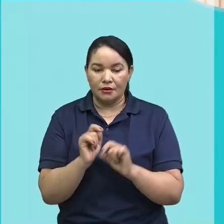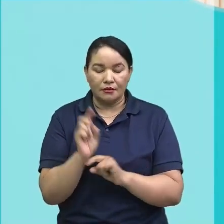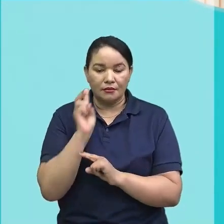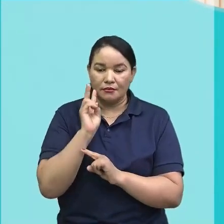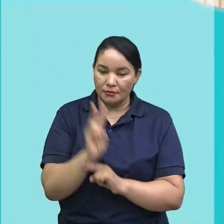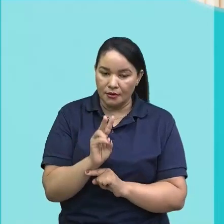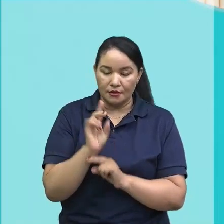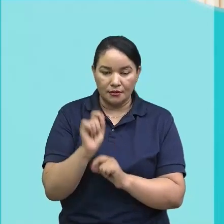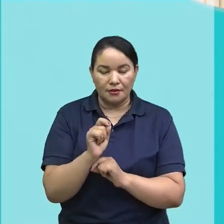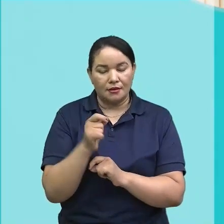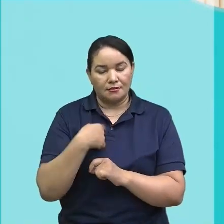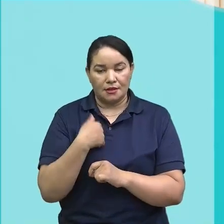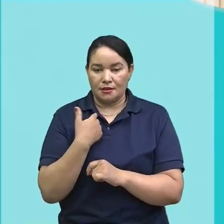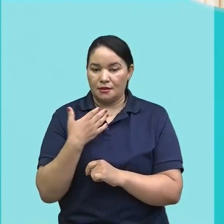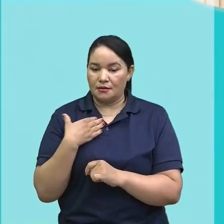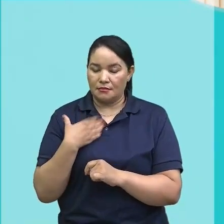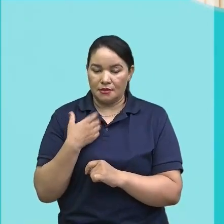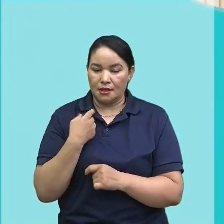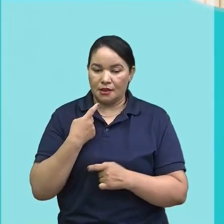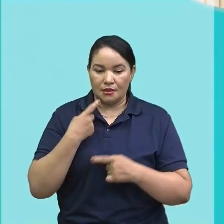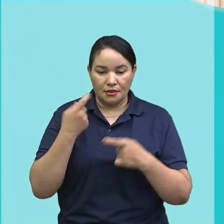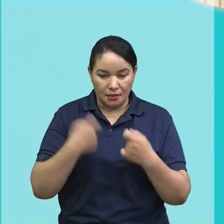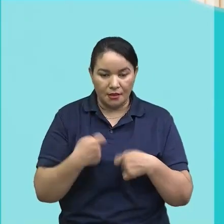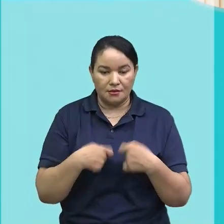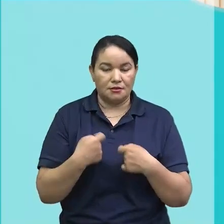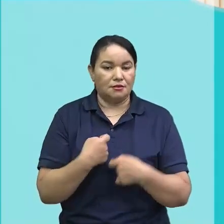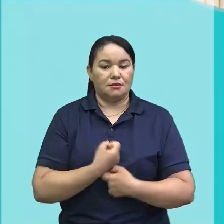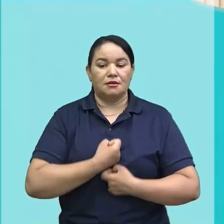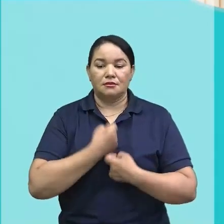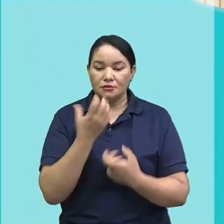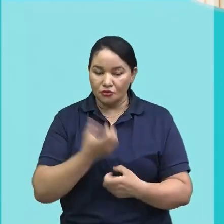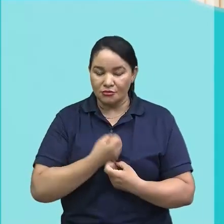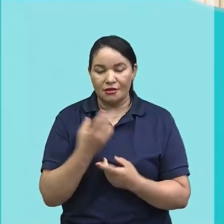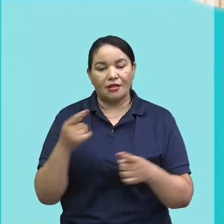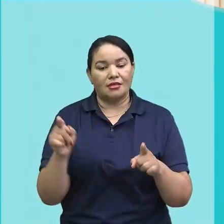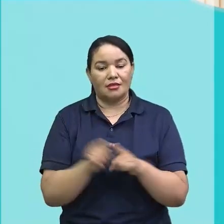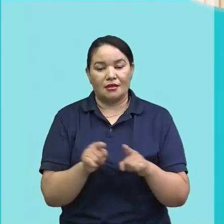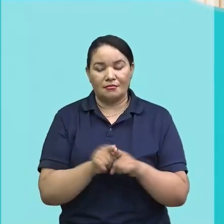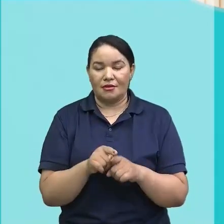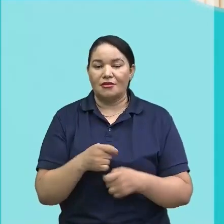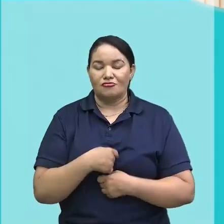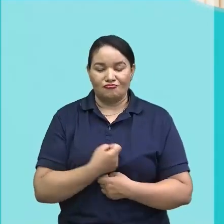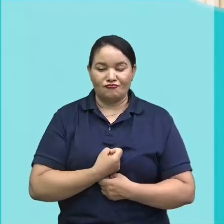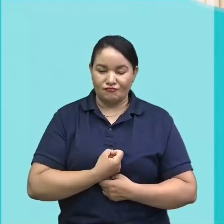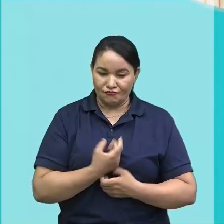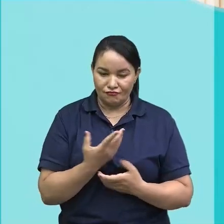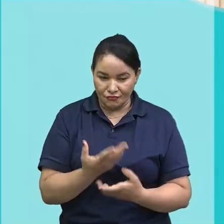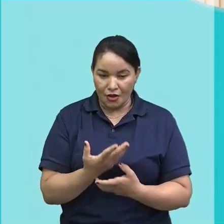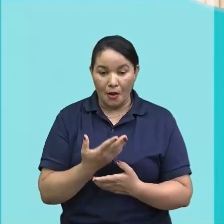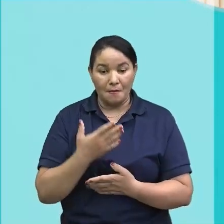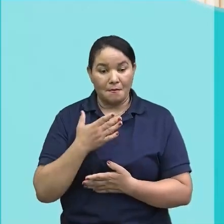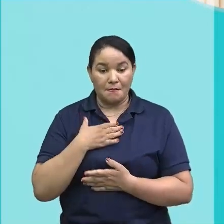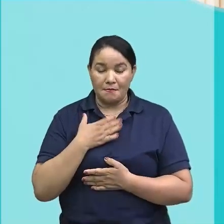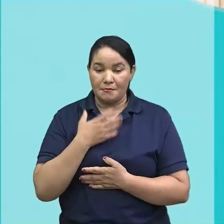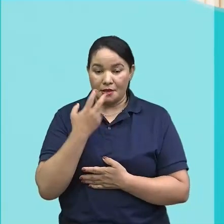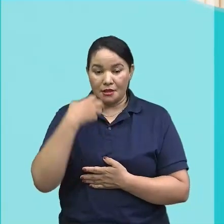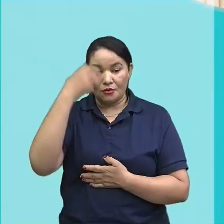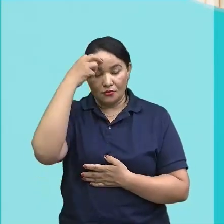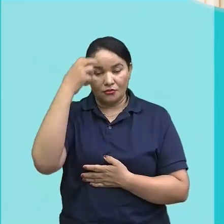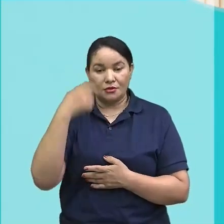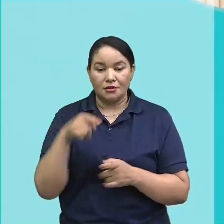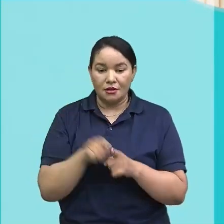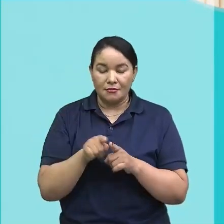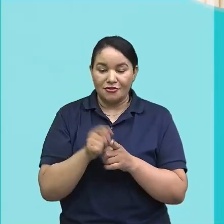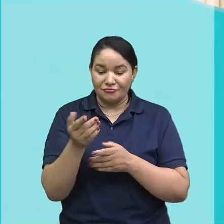olhar essa minha necessidade de expressar. Então, eu manifesto a minha cultura, levo a